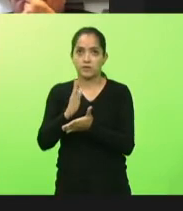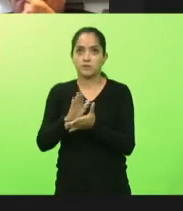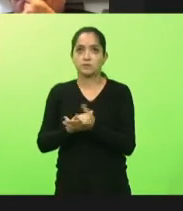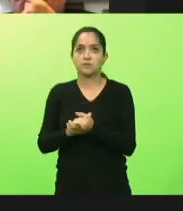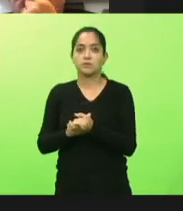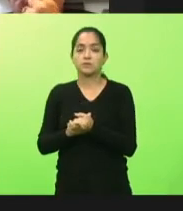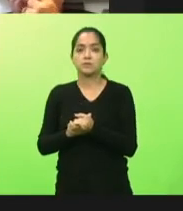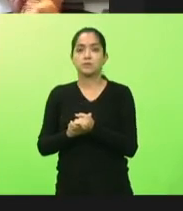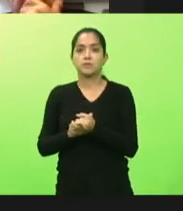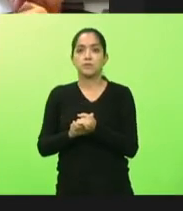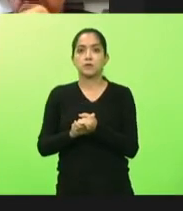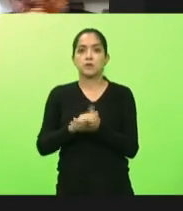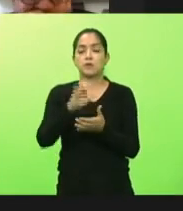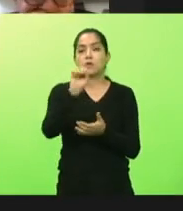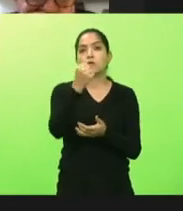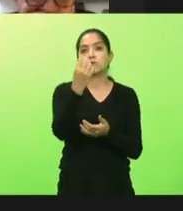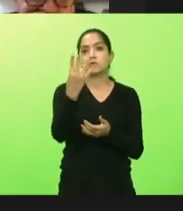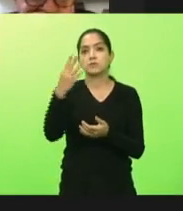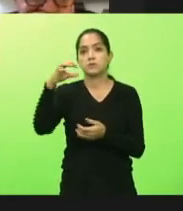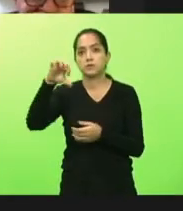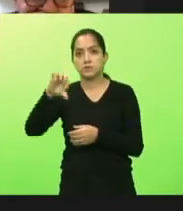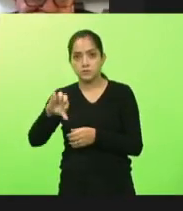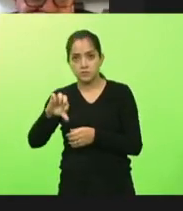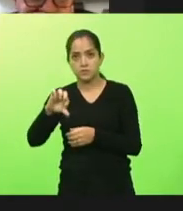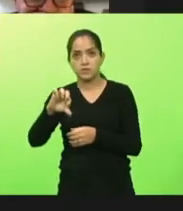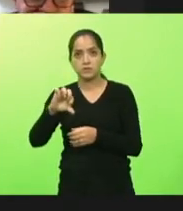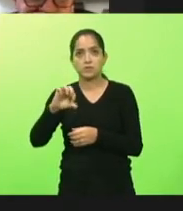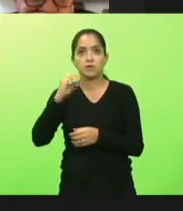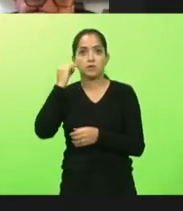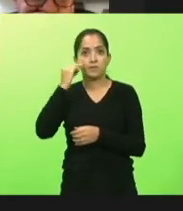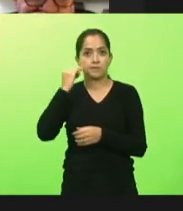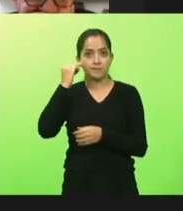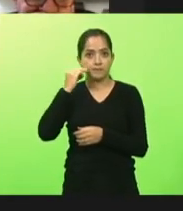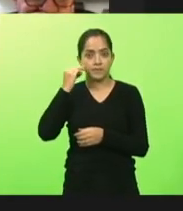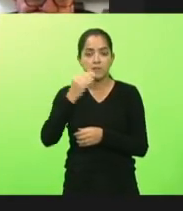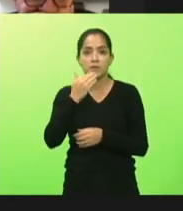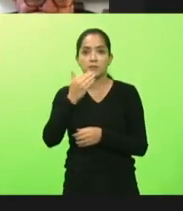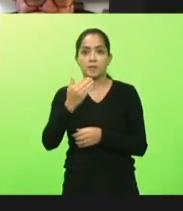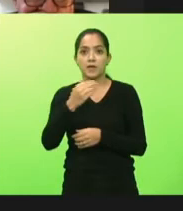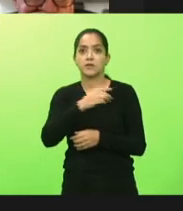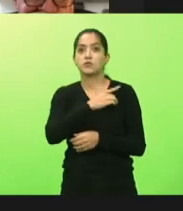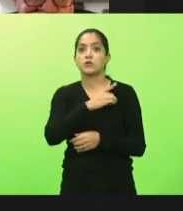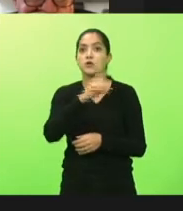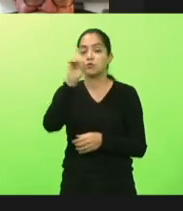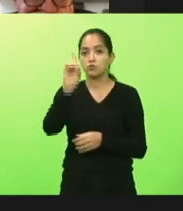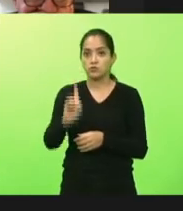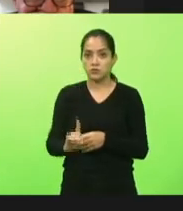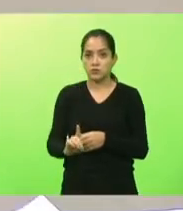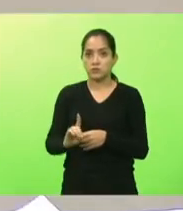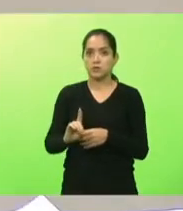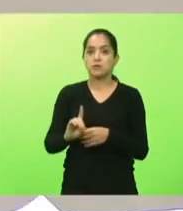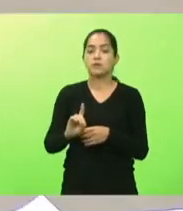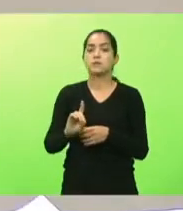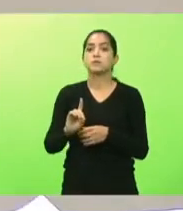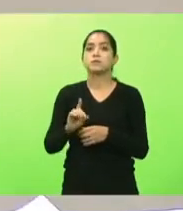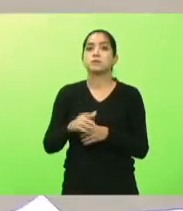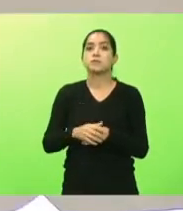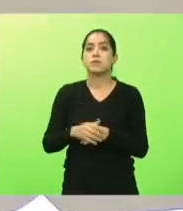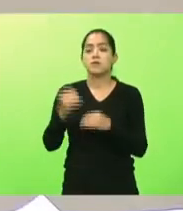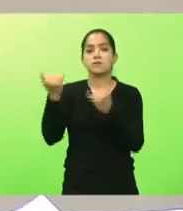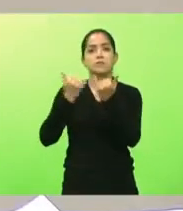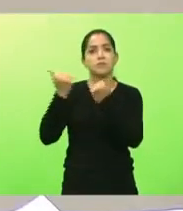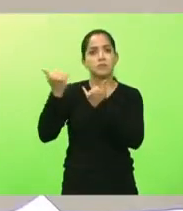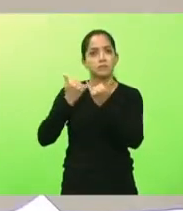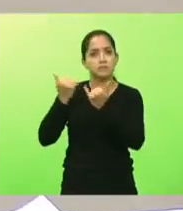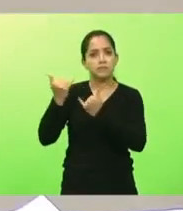unanimidade. Requerimento 849, autoria deputado Márcio Machado, solicitando ao diretor-presidente das Centrais Elétricas de Santa Catarina informações acerca